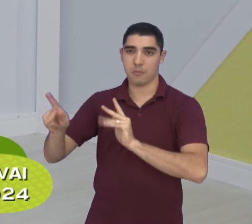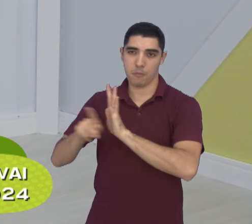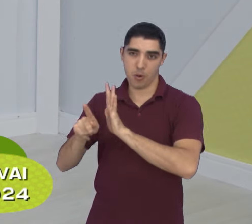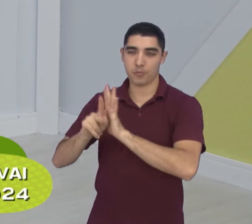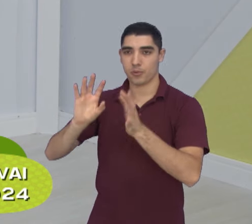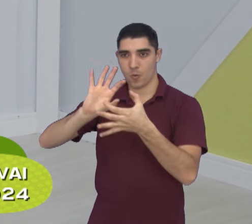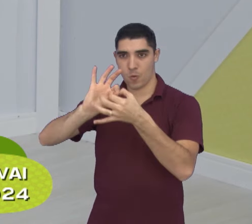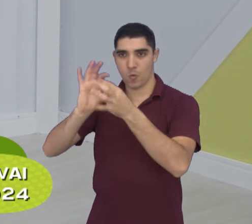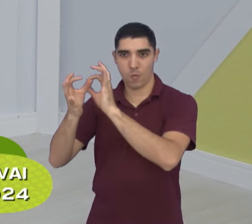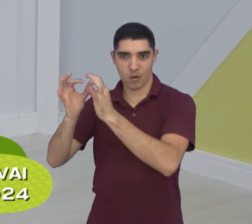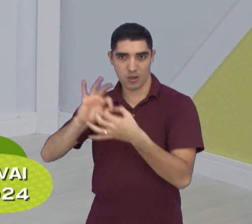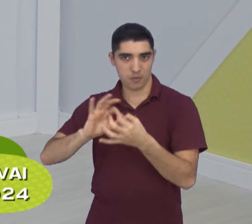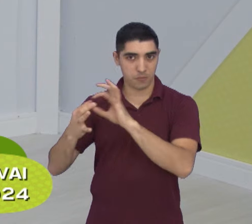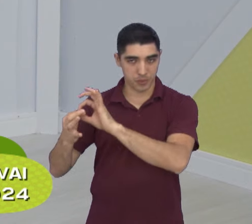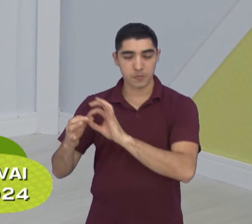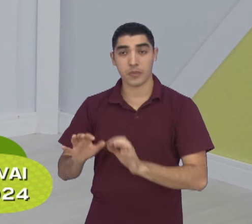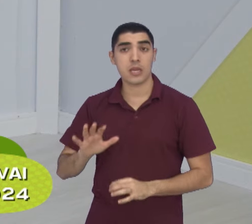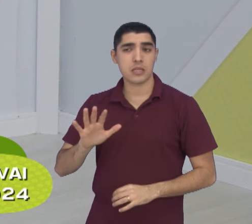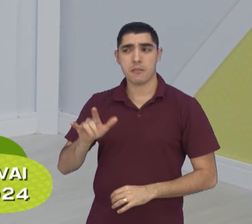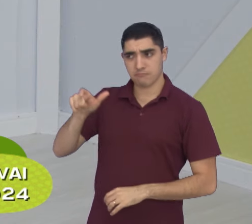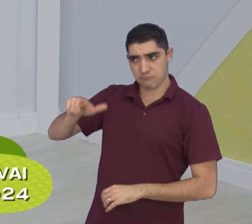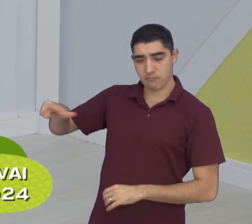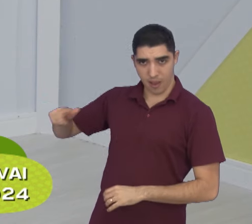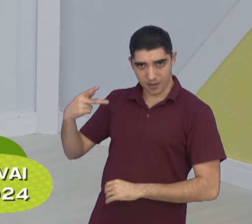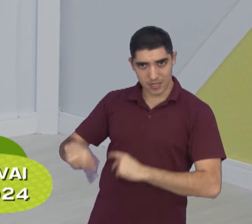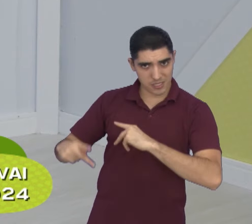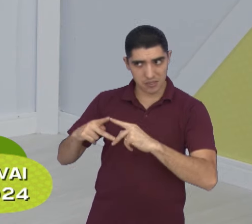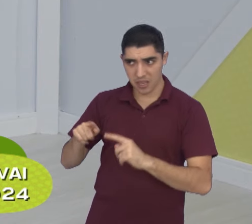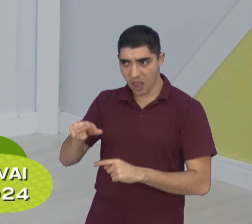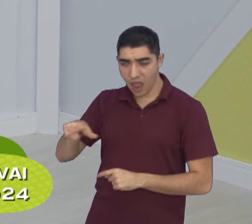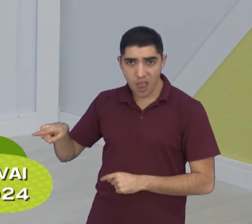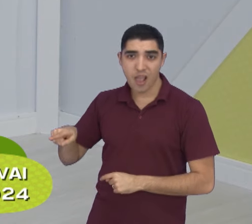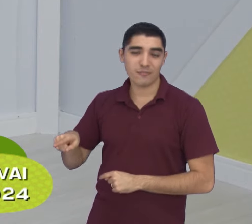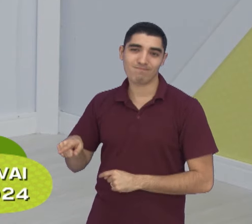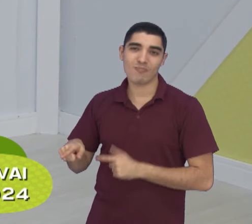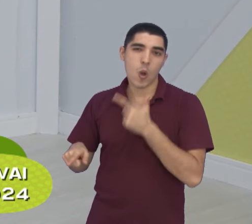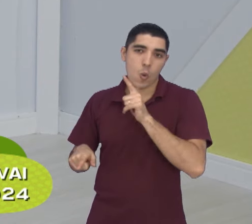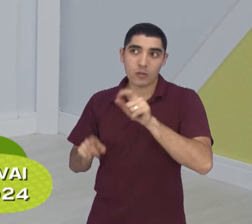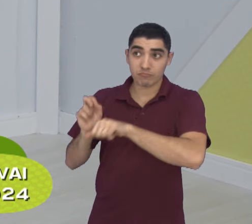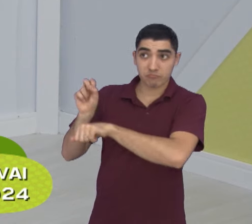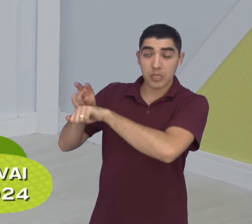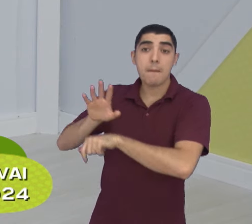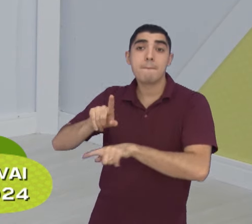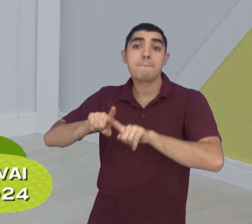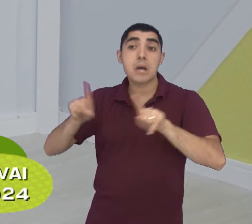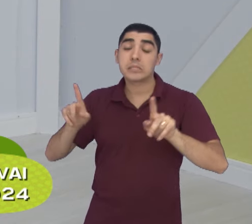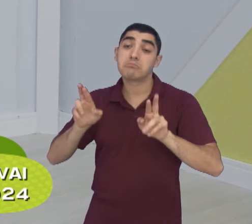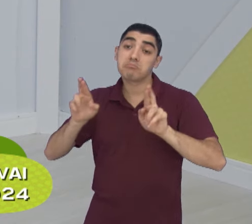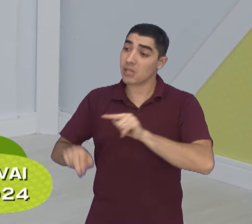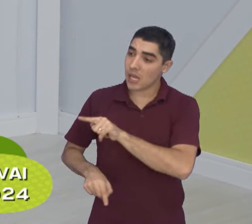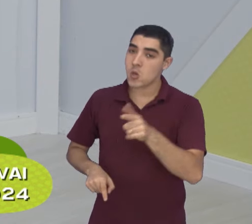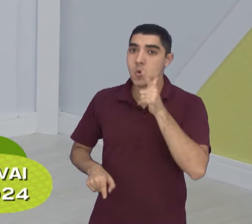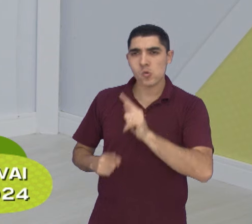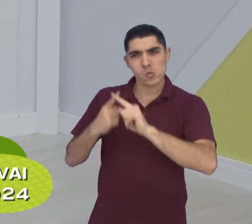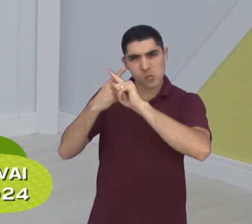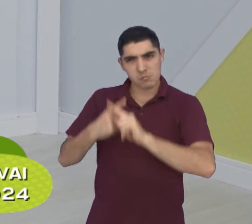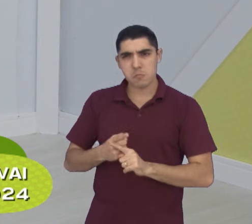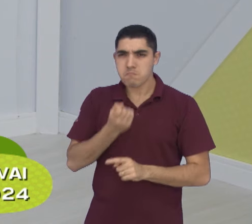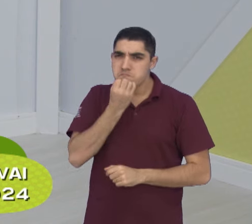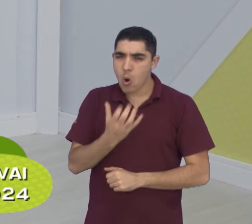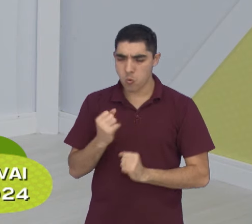2024. E mesmo os atletas aqui de São José não tendo essa condição, vamos torcer para que façam uma boa competição, como disse o